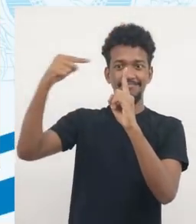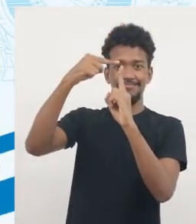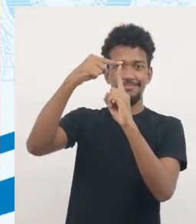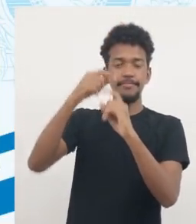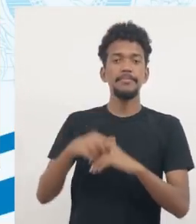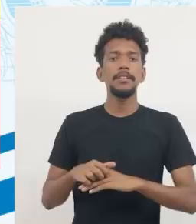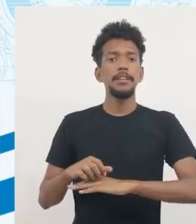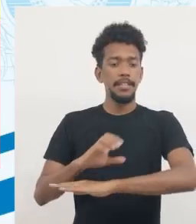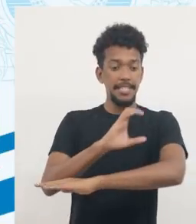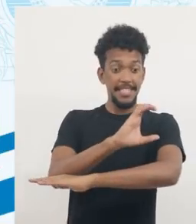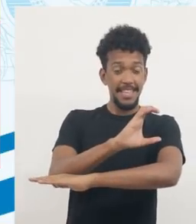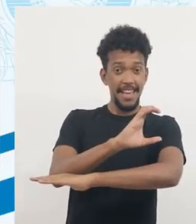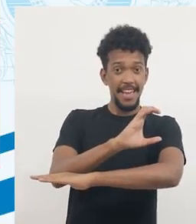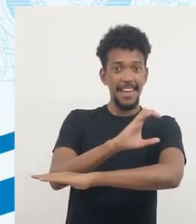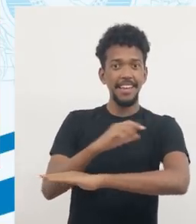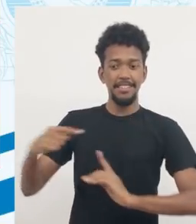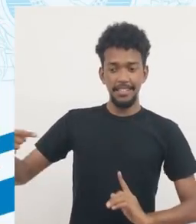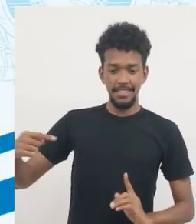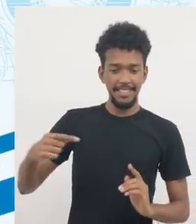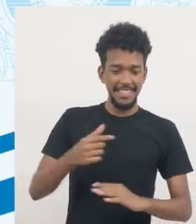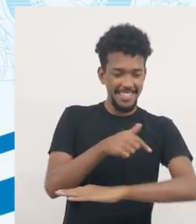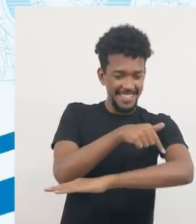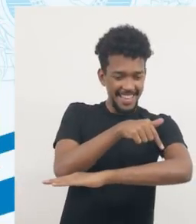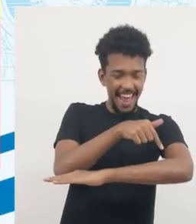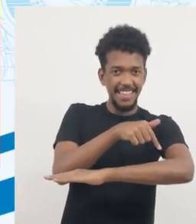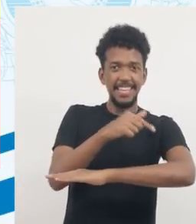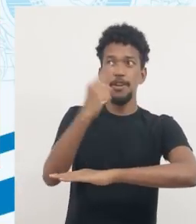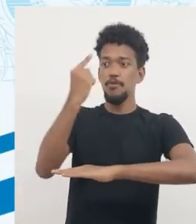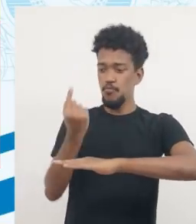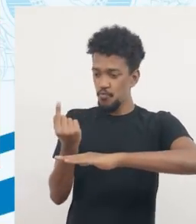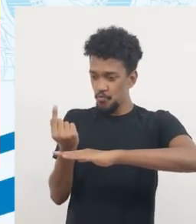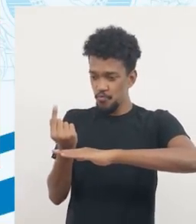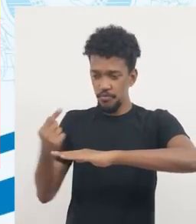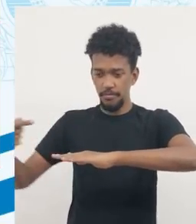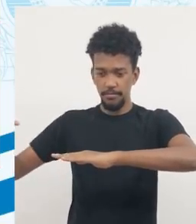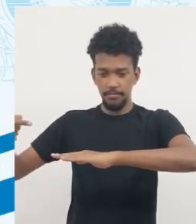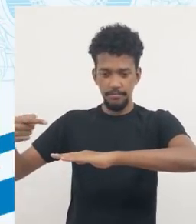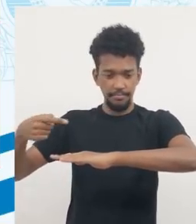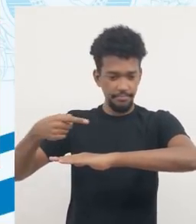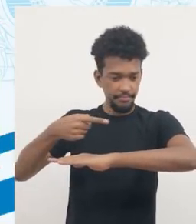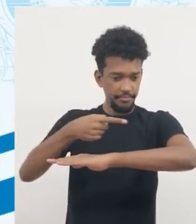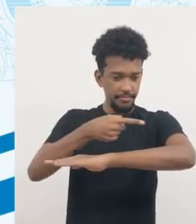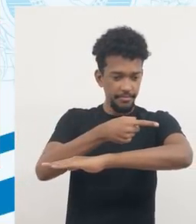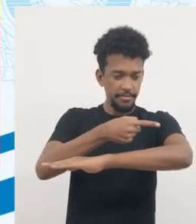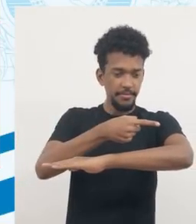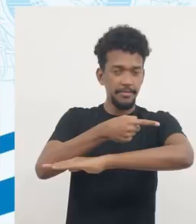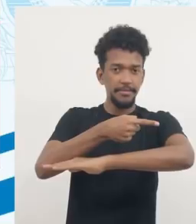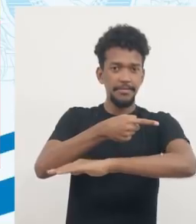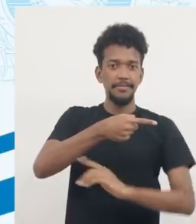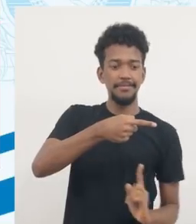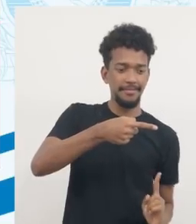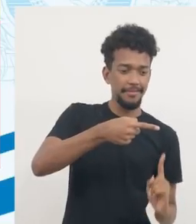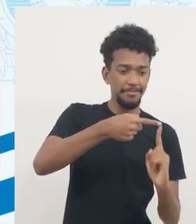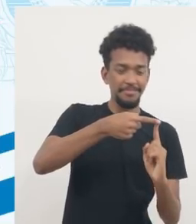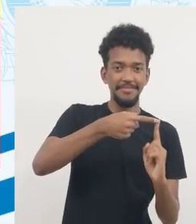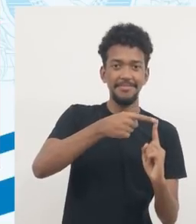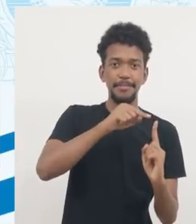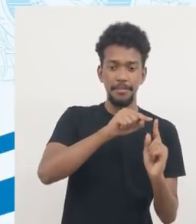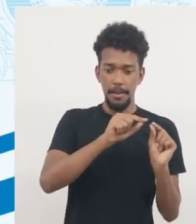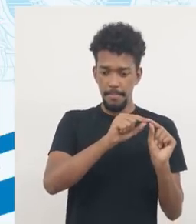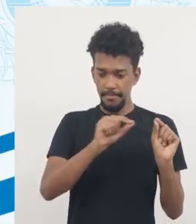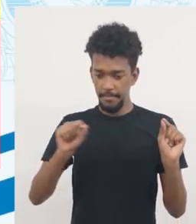E finalmente o ponto C, 7 e 1, formando assim um triângulo. Vejamos